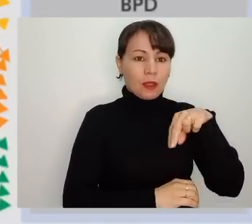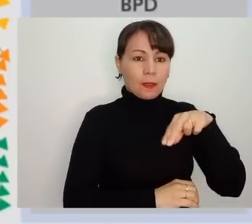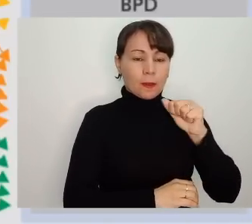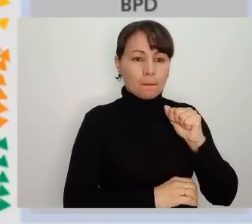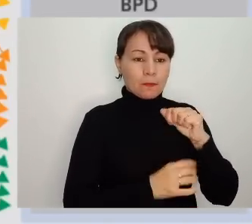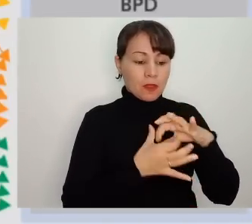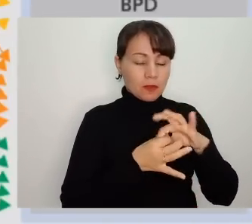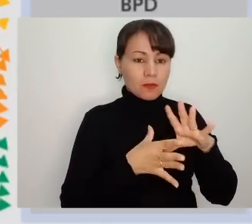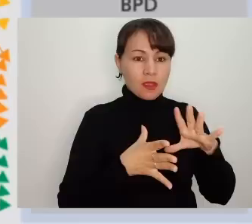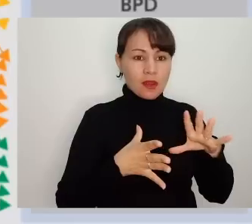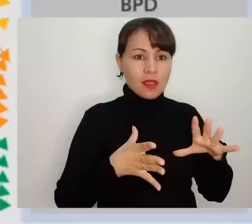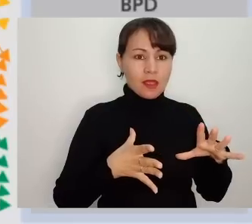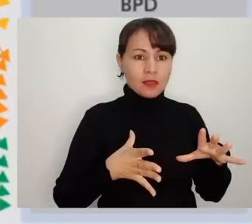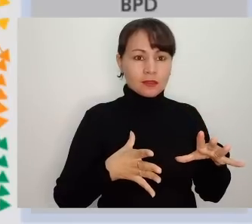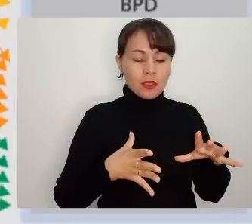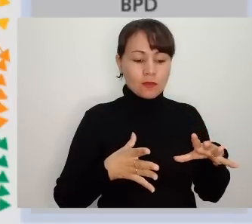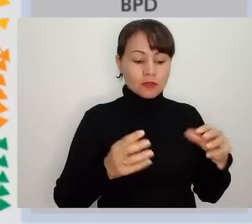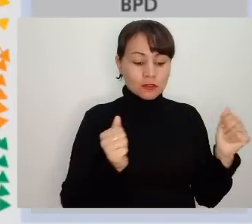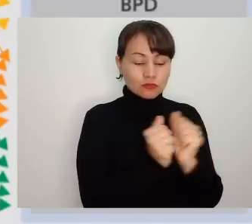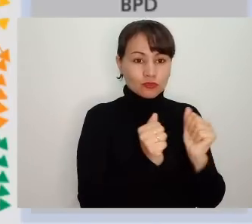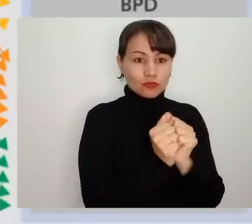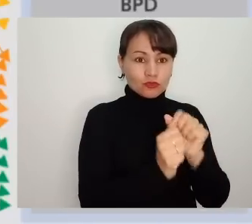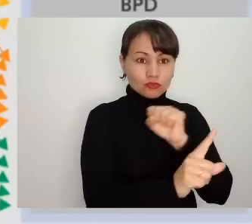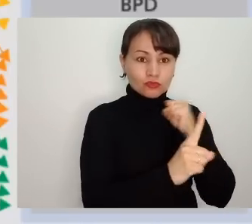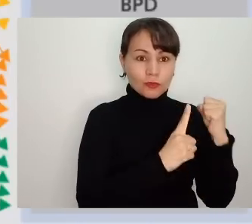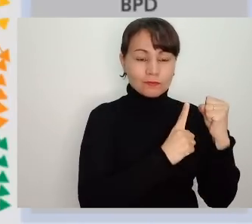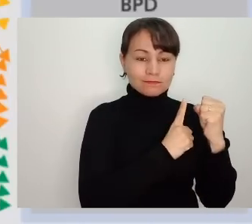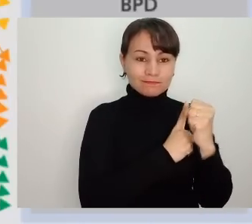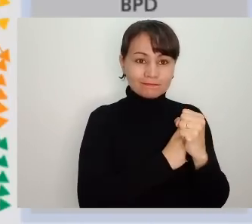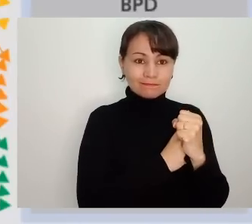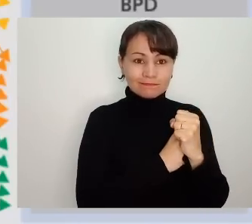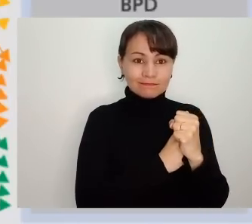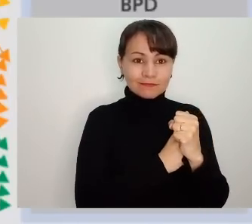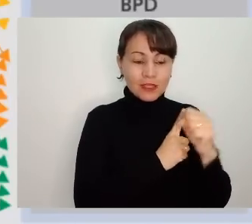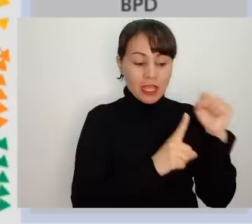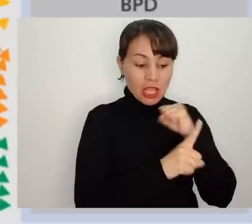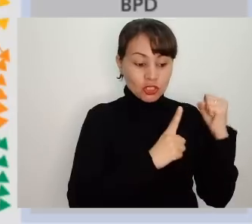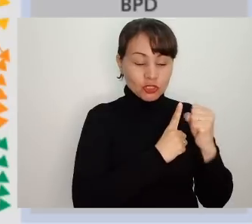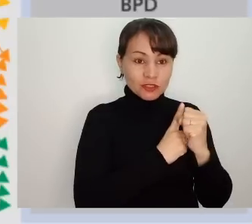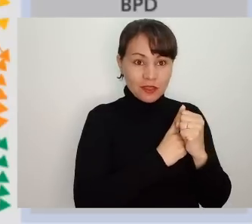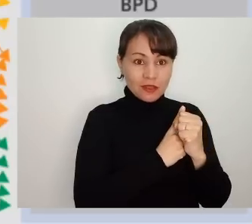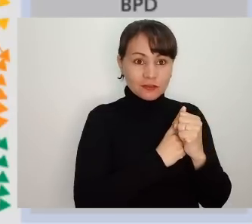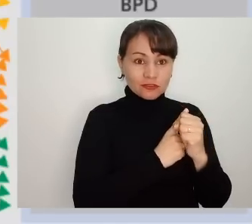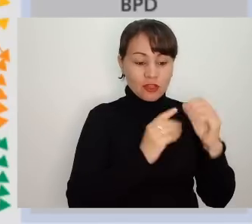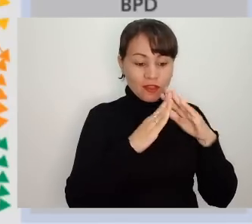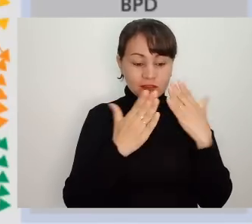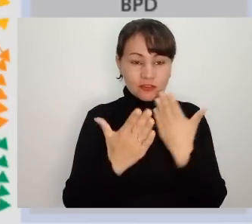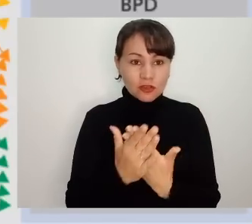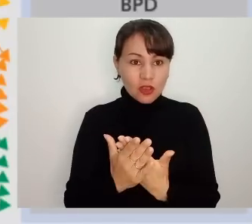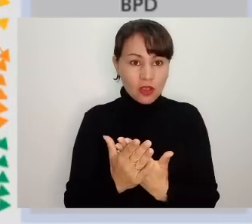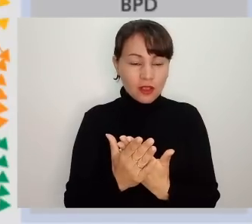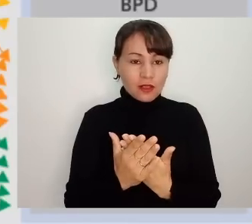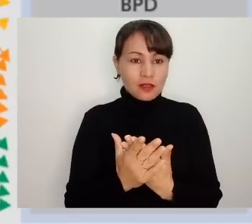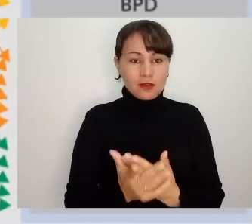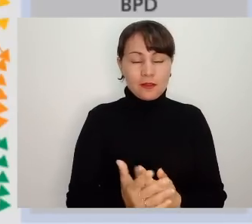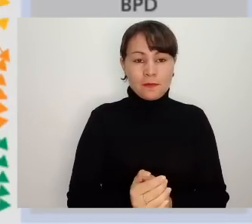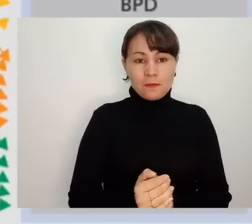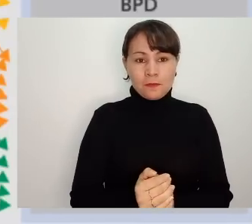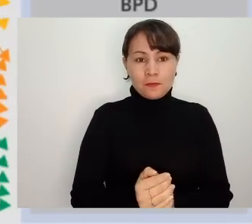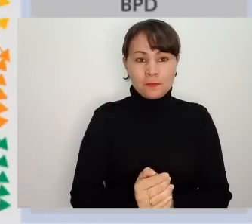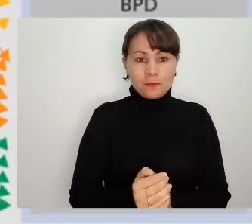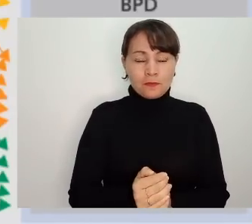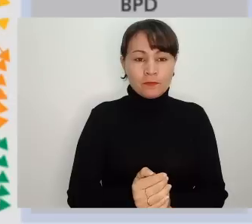liberada justamente quando nós estamos em sociedade. Porque na sociedade, na escola, por